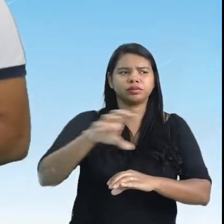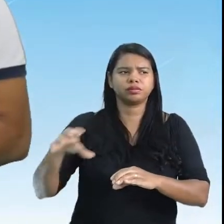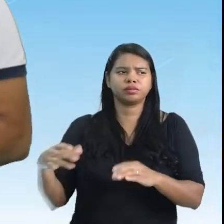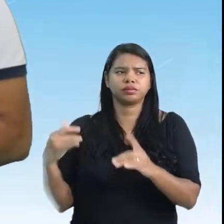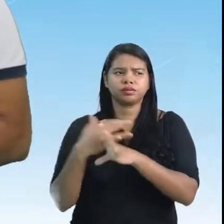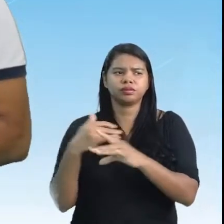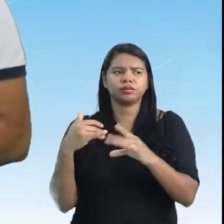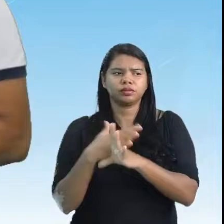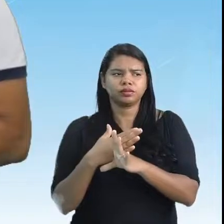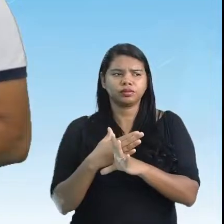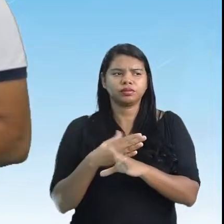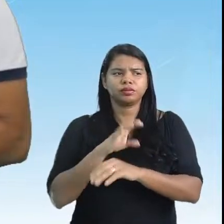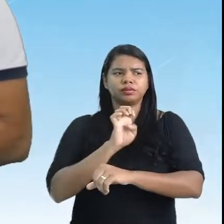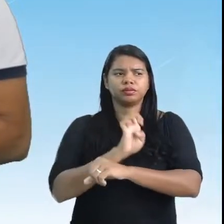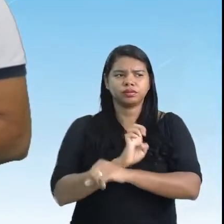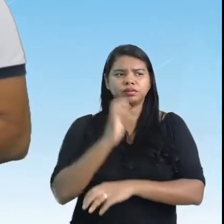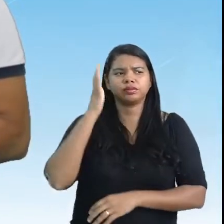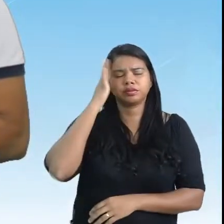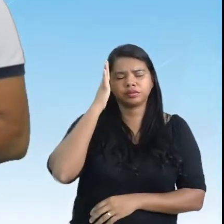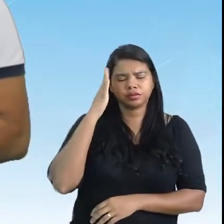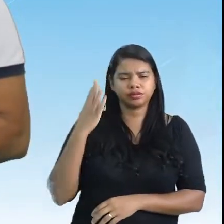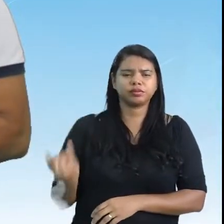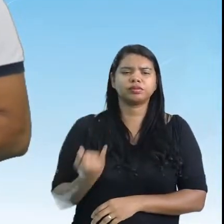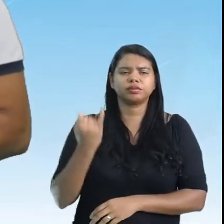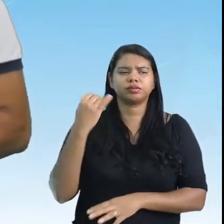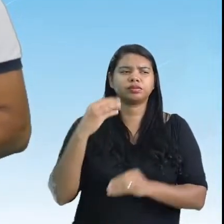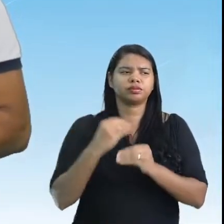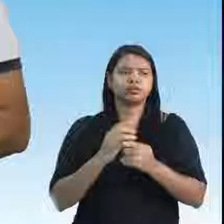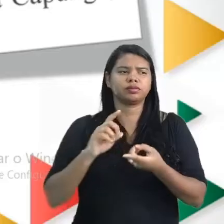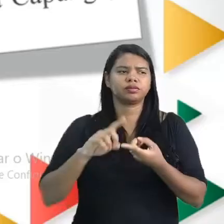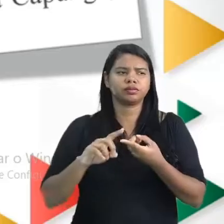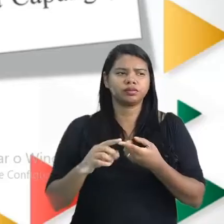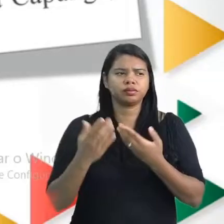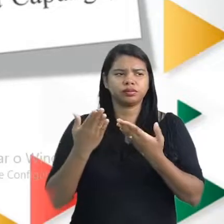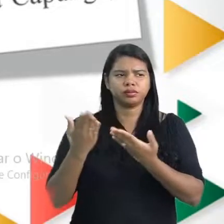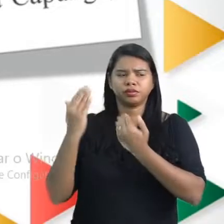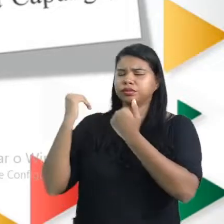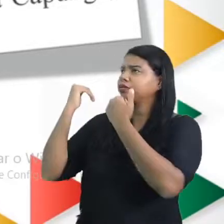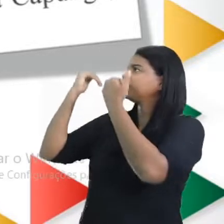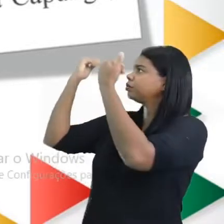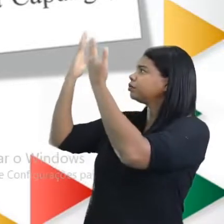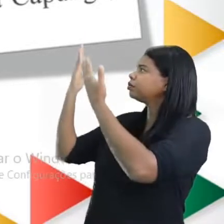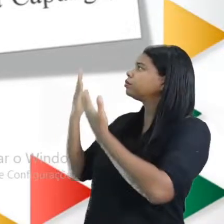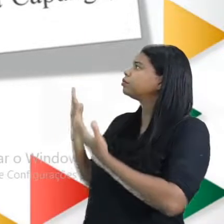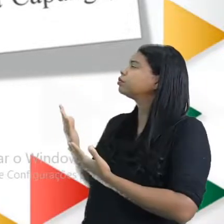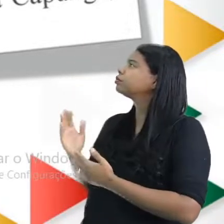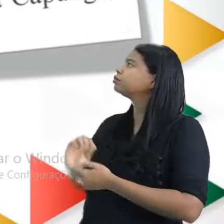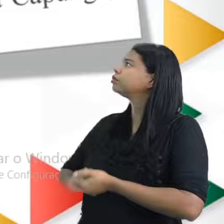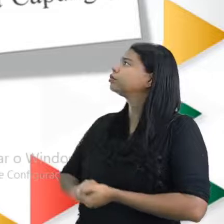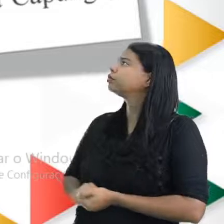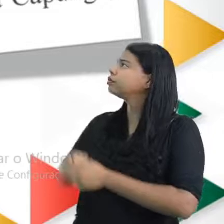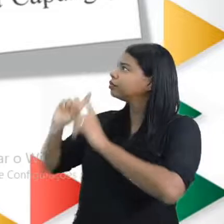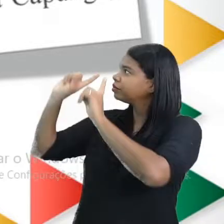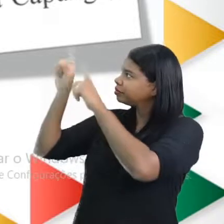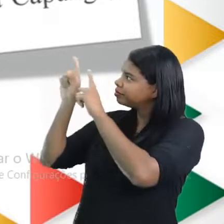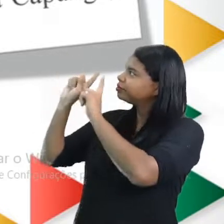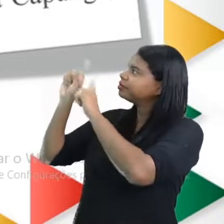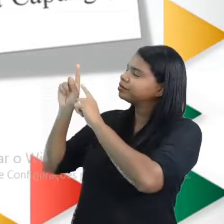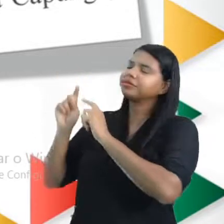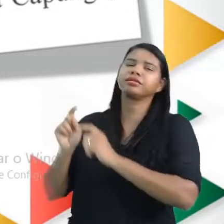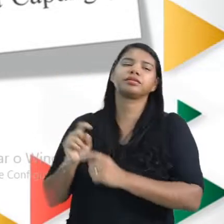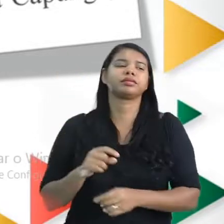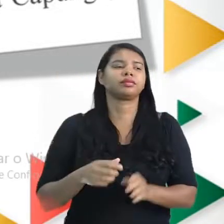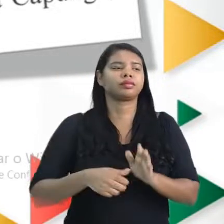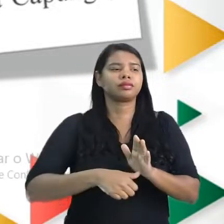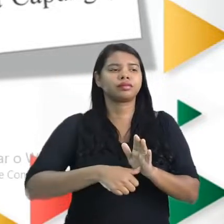nosso estado. É importante entender isso. E veja ali algo importante, eu gostei. Mais uma vez, por favor, o slide. Olha aí, o primeiro